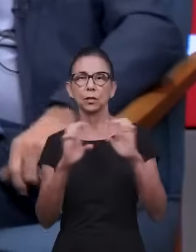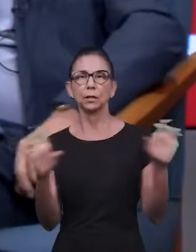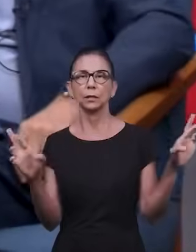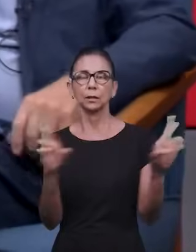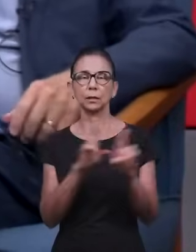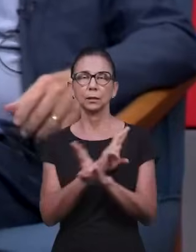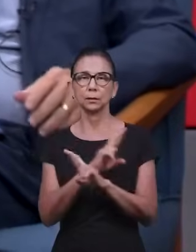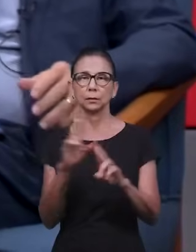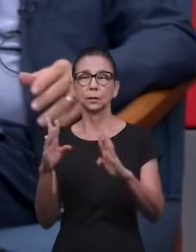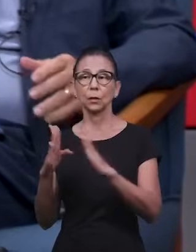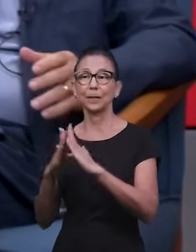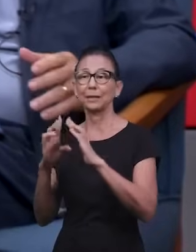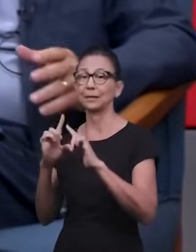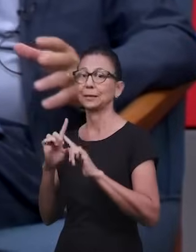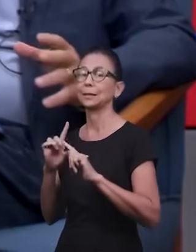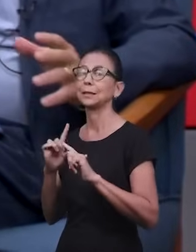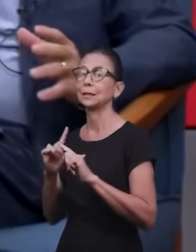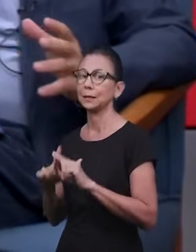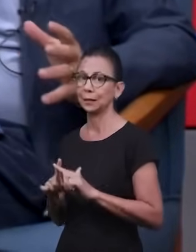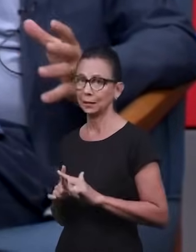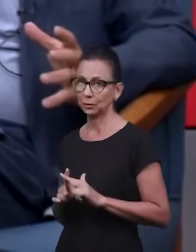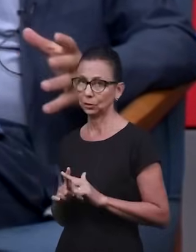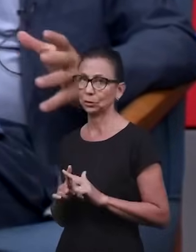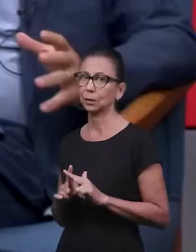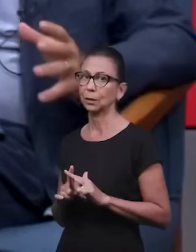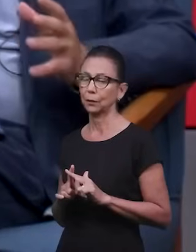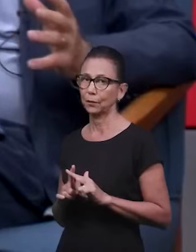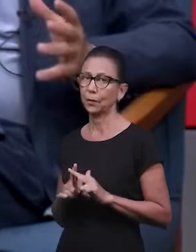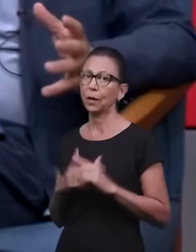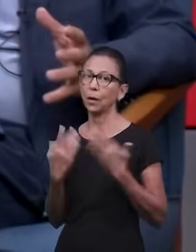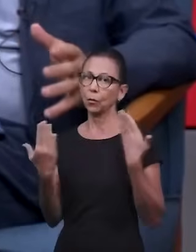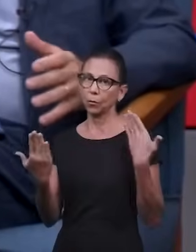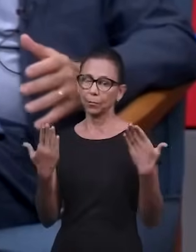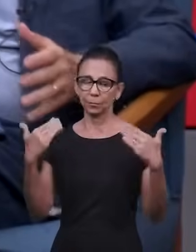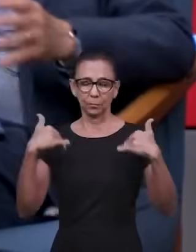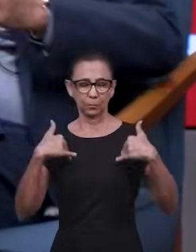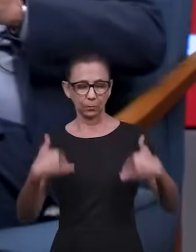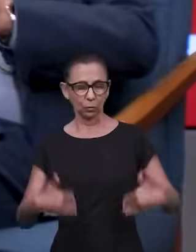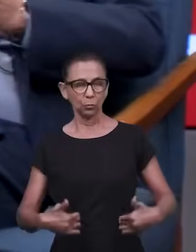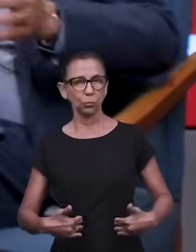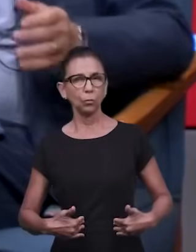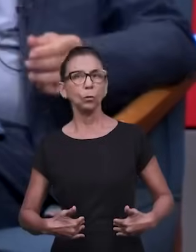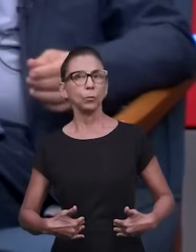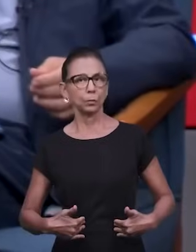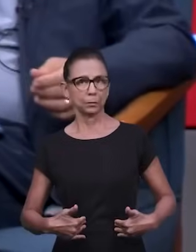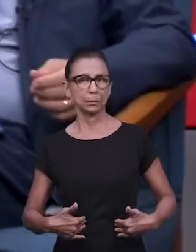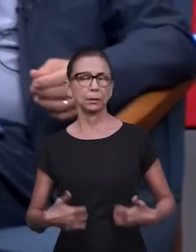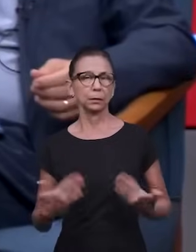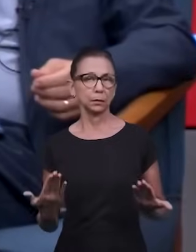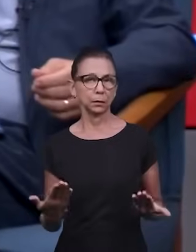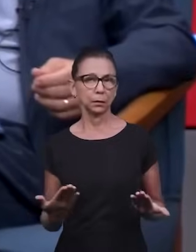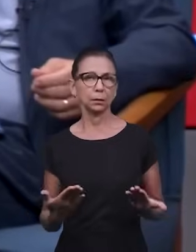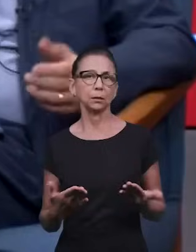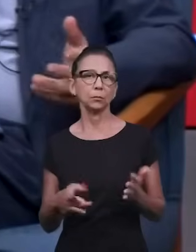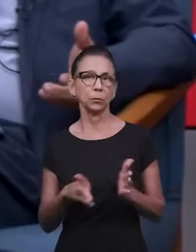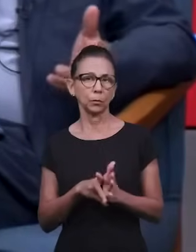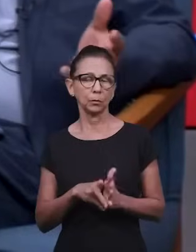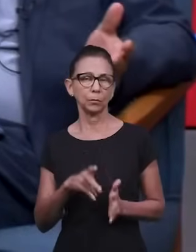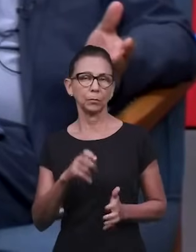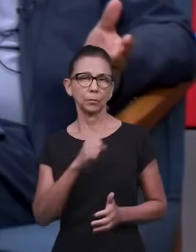para a igreja funcionando dessa forma como um corpo né aquilo que o apóstolo